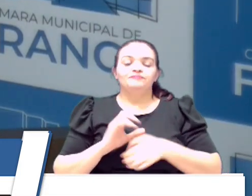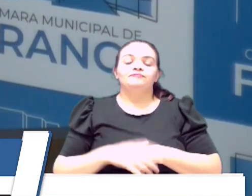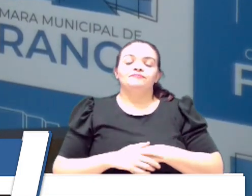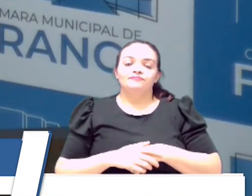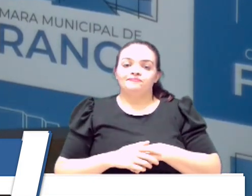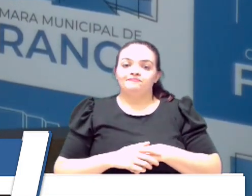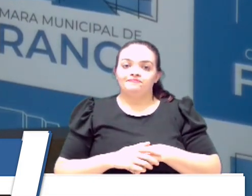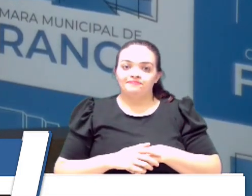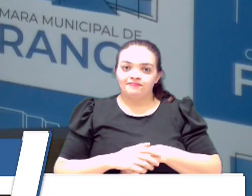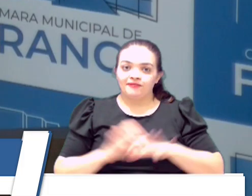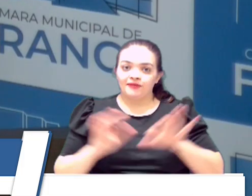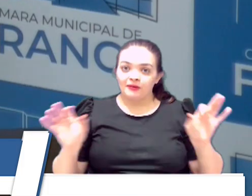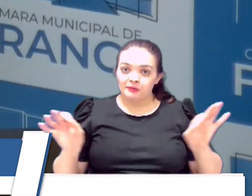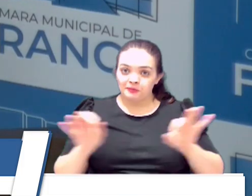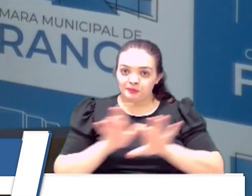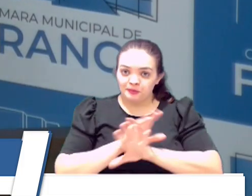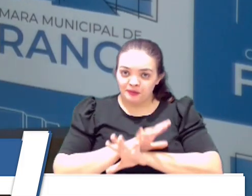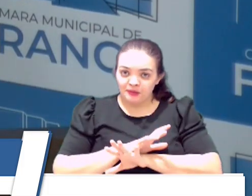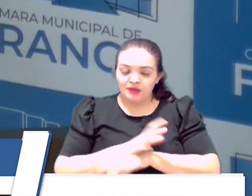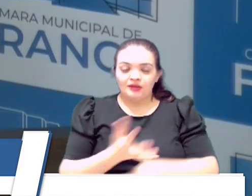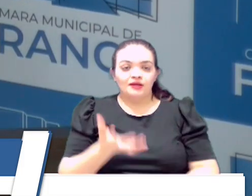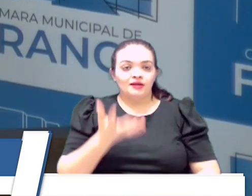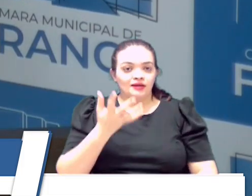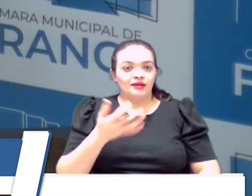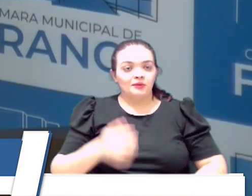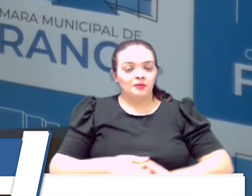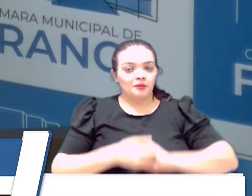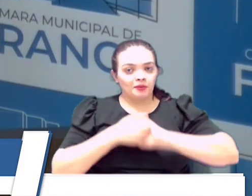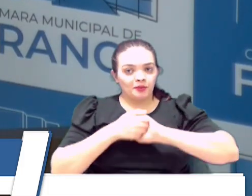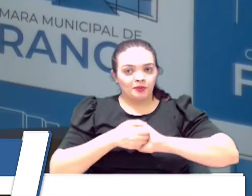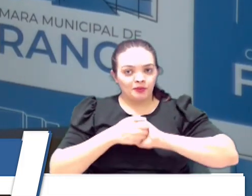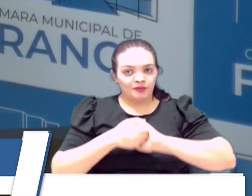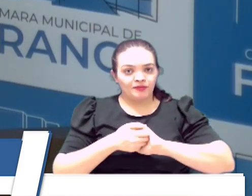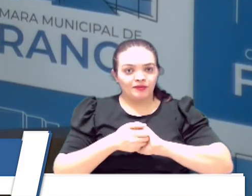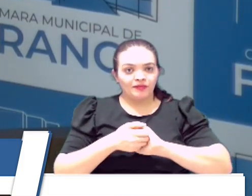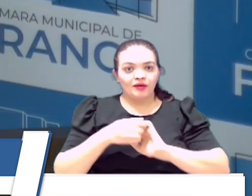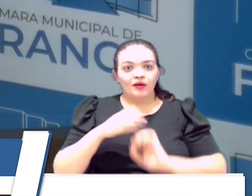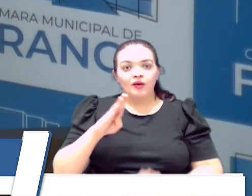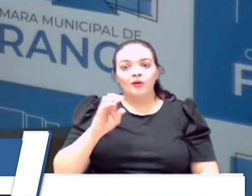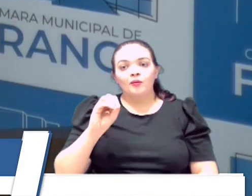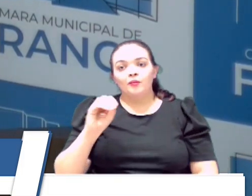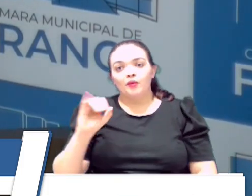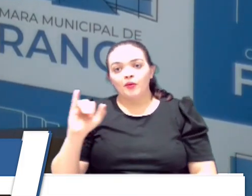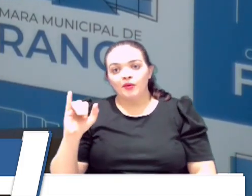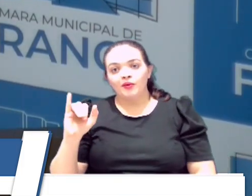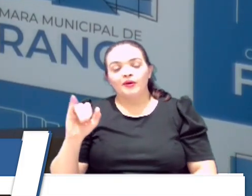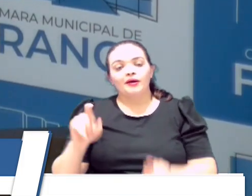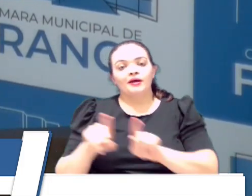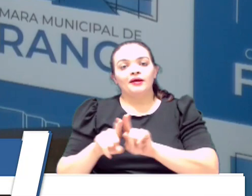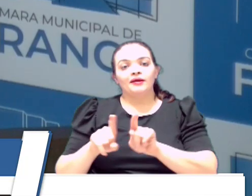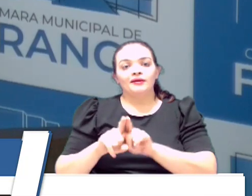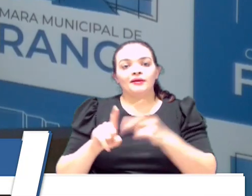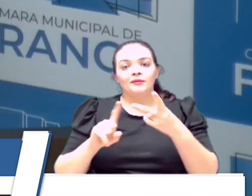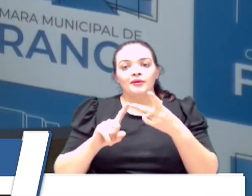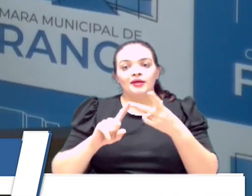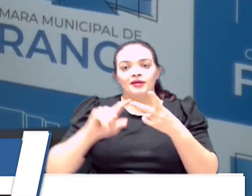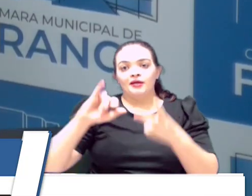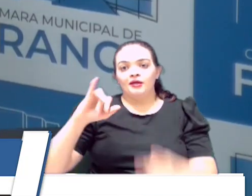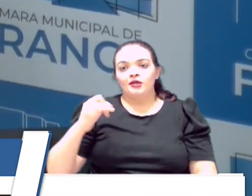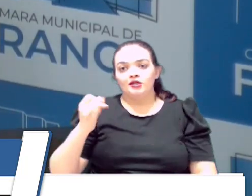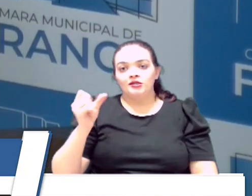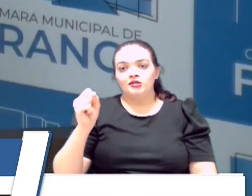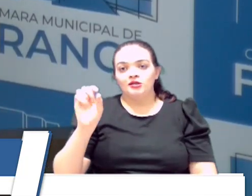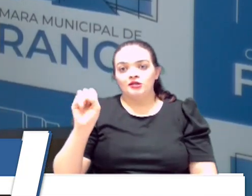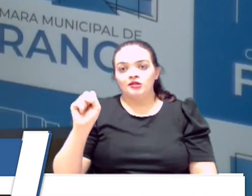Então, finalizando, quero aqui cumprimentar o Boi e o Gesley, que cuida